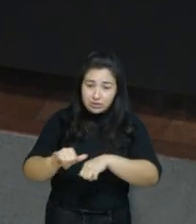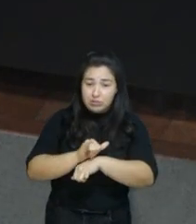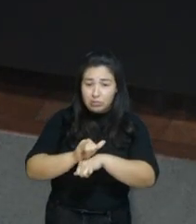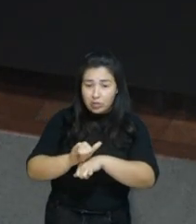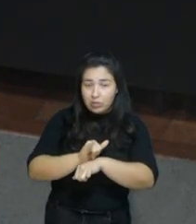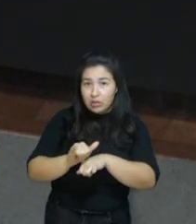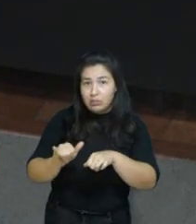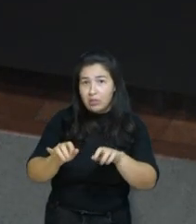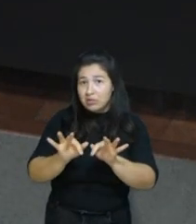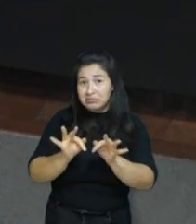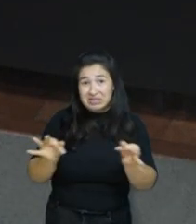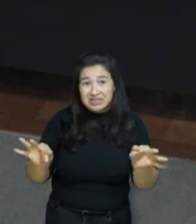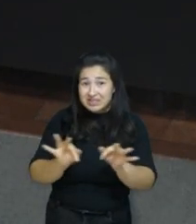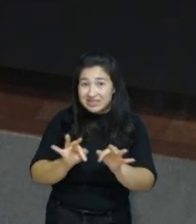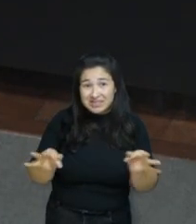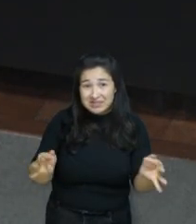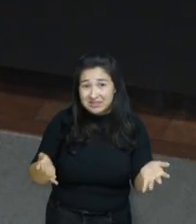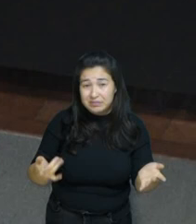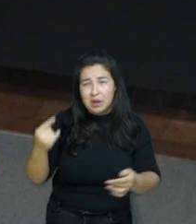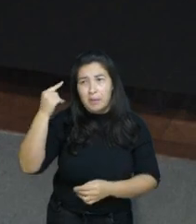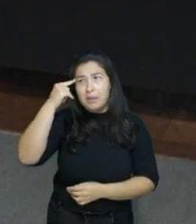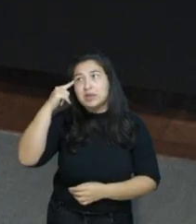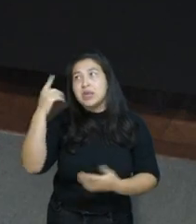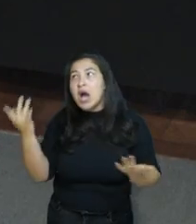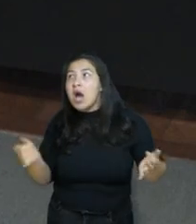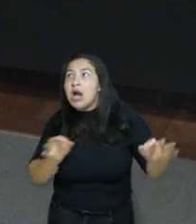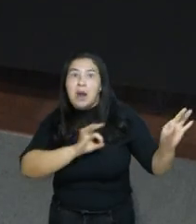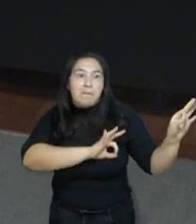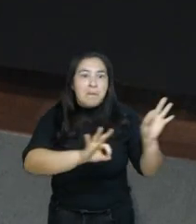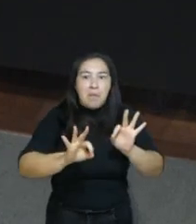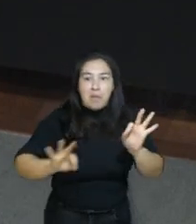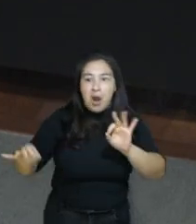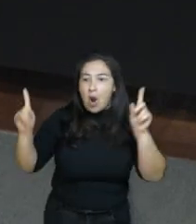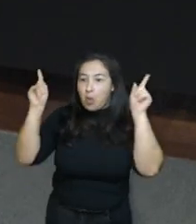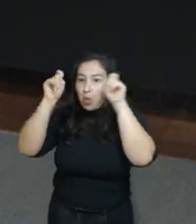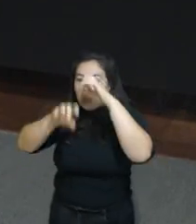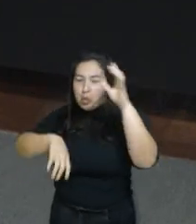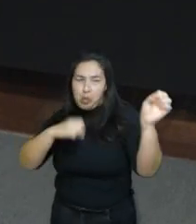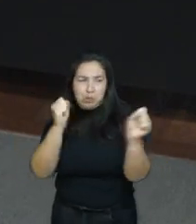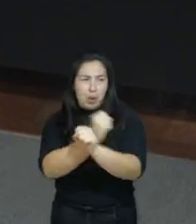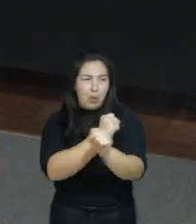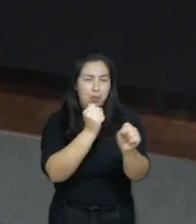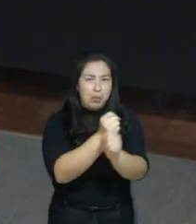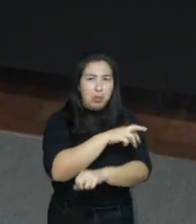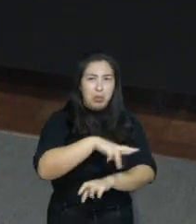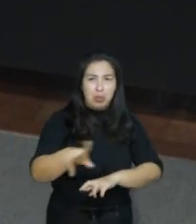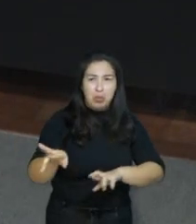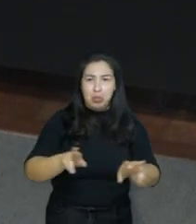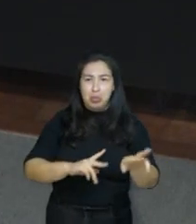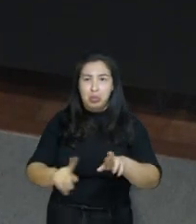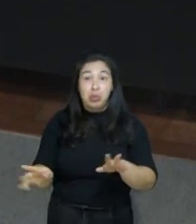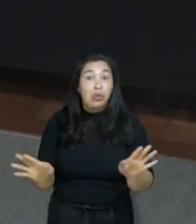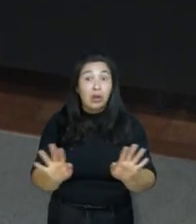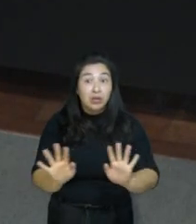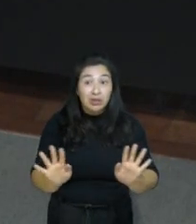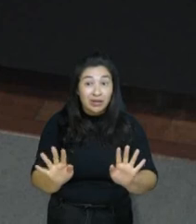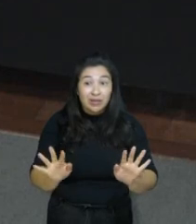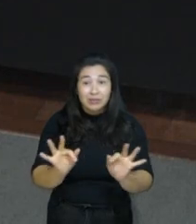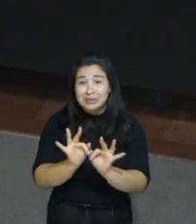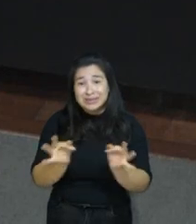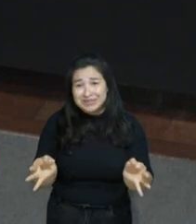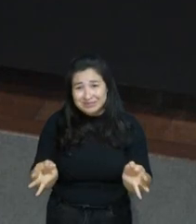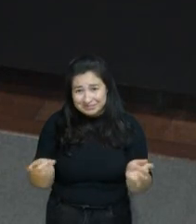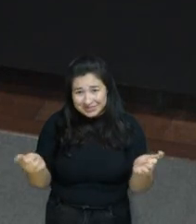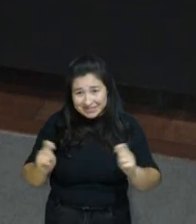coisas, às vezes, são coisas simples. Sabe? Porque a gente pensa, ah, não, que tem que ser uma coisa elaborada, construção, dinheiro, muito dinheiro.